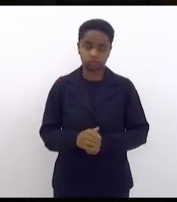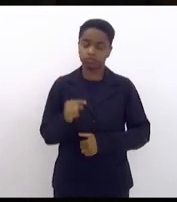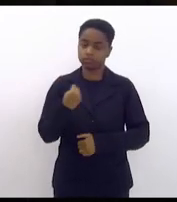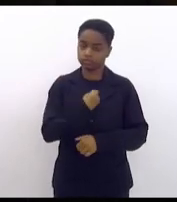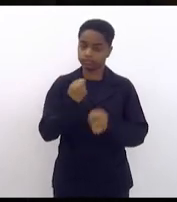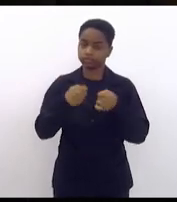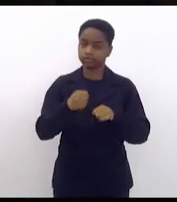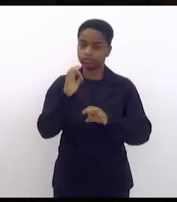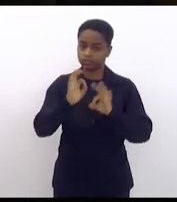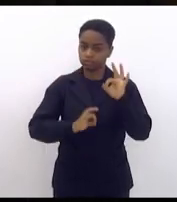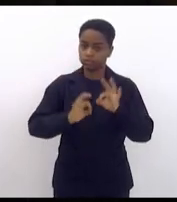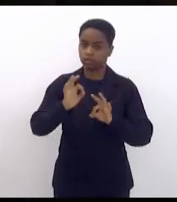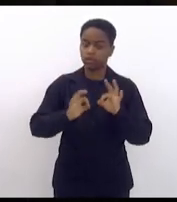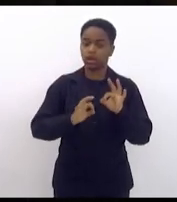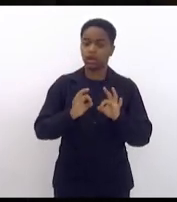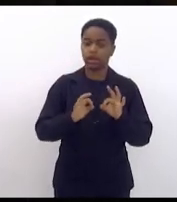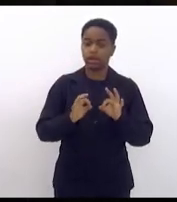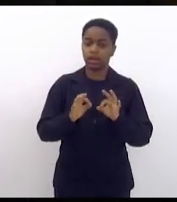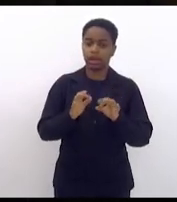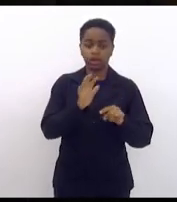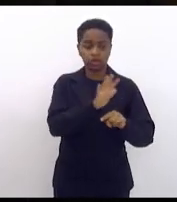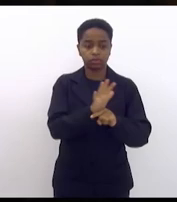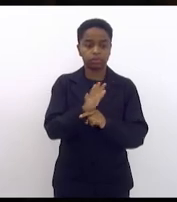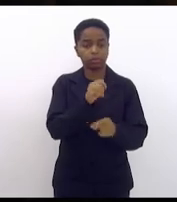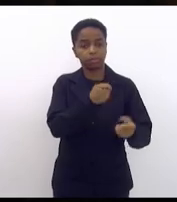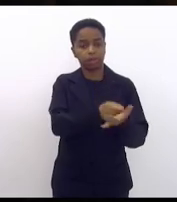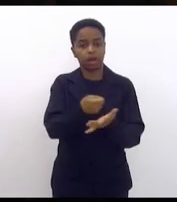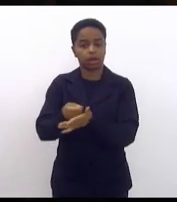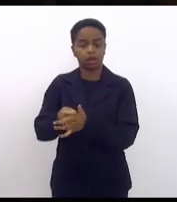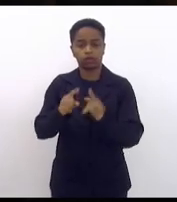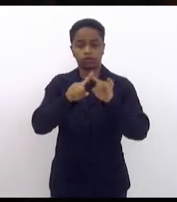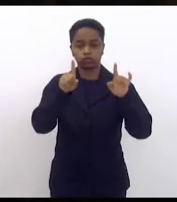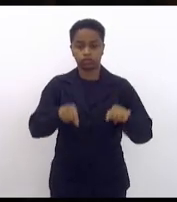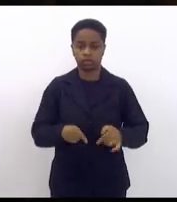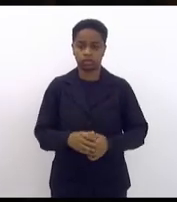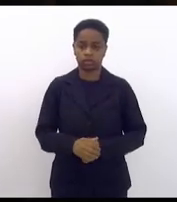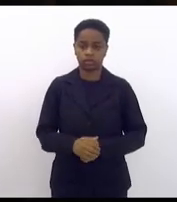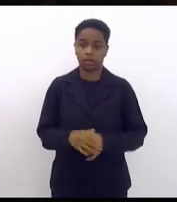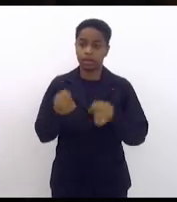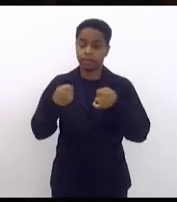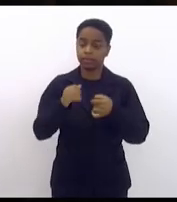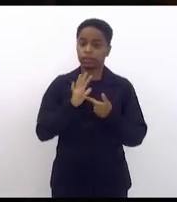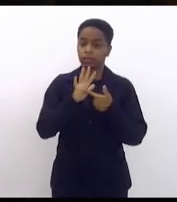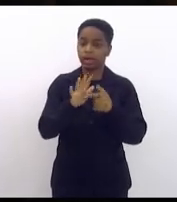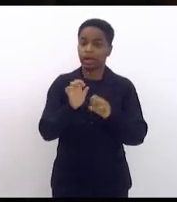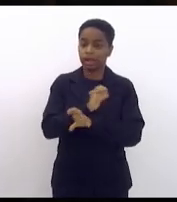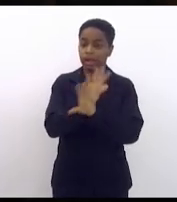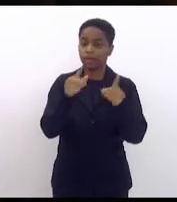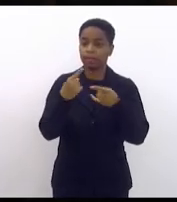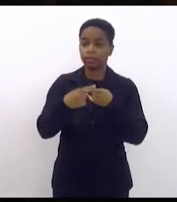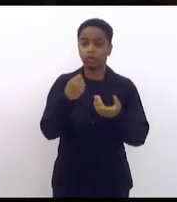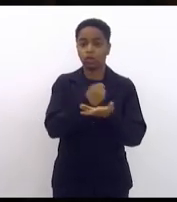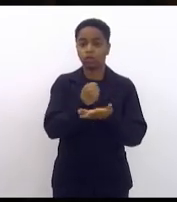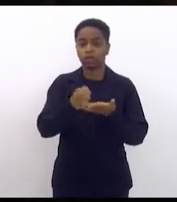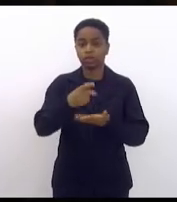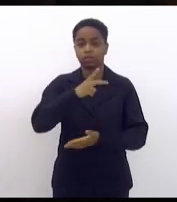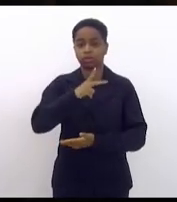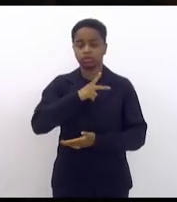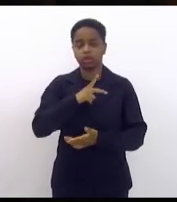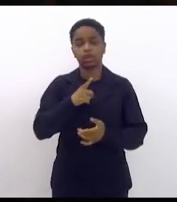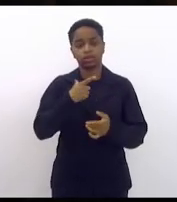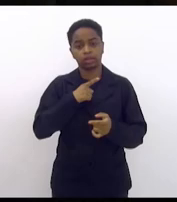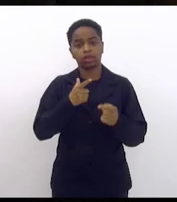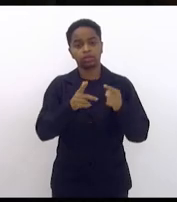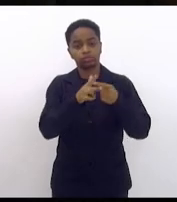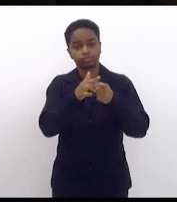recomposição de perda dos servidores. Tem que estar claro. Por que os contratos privados são corrigidos e o